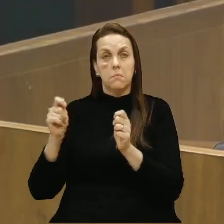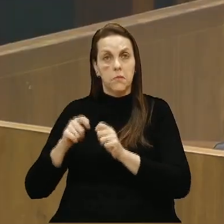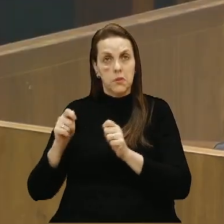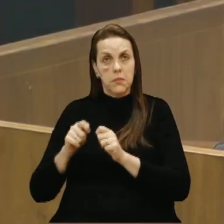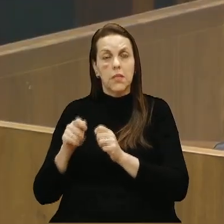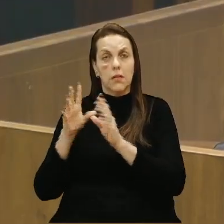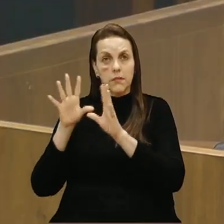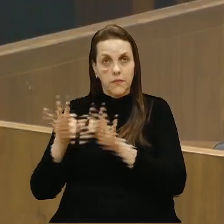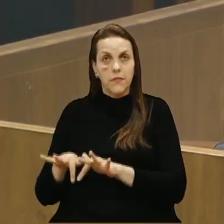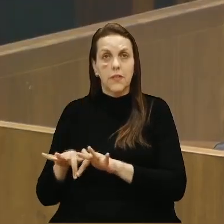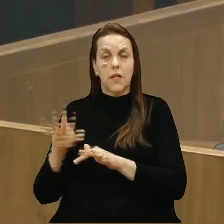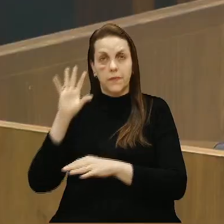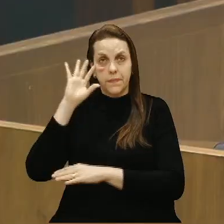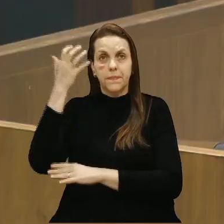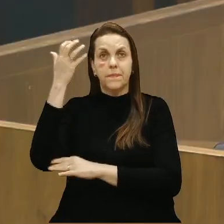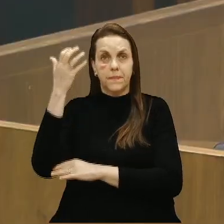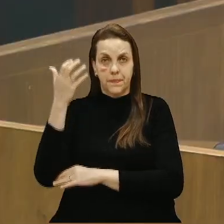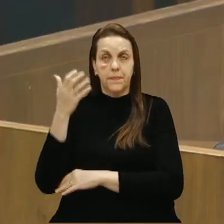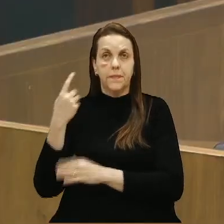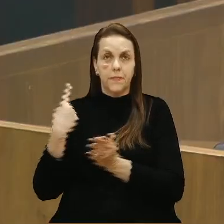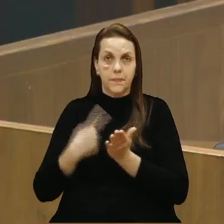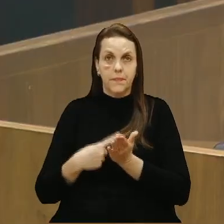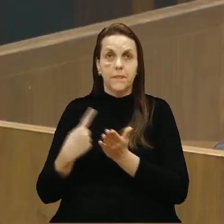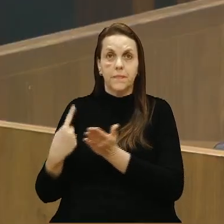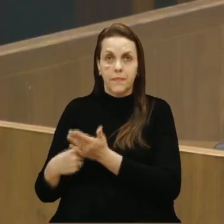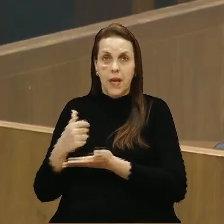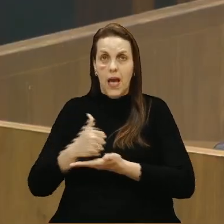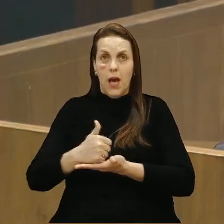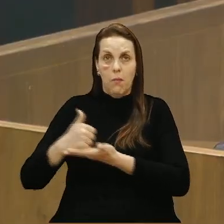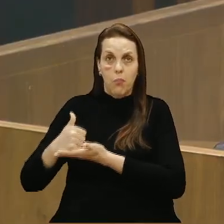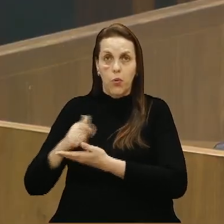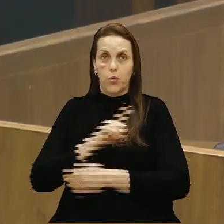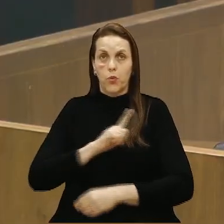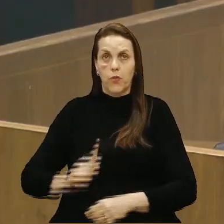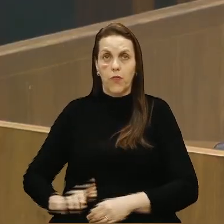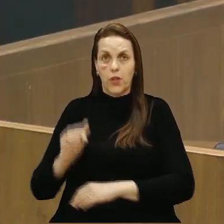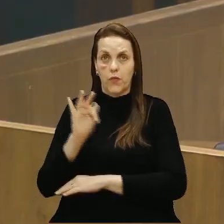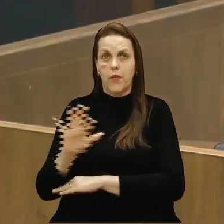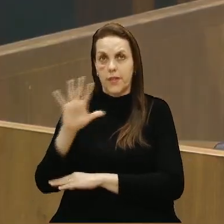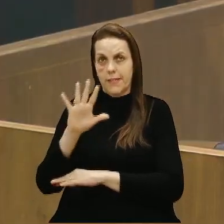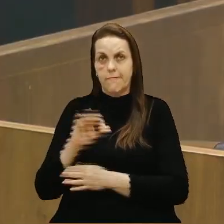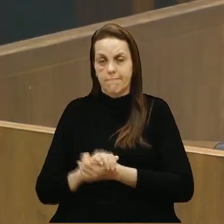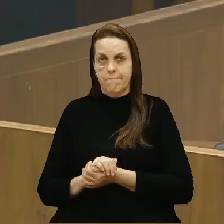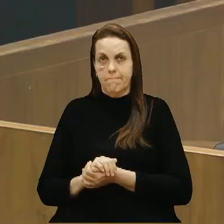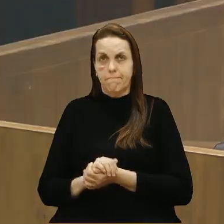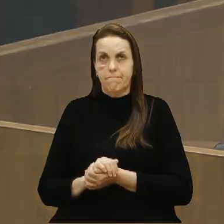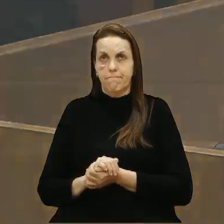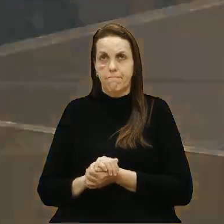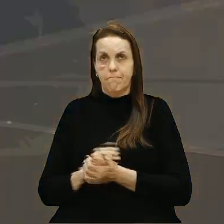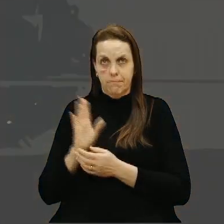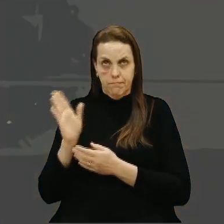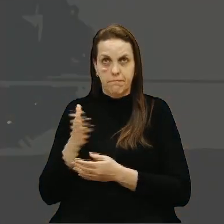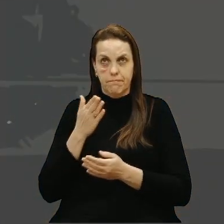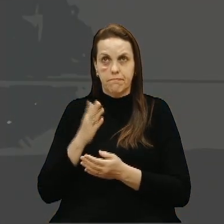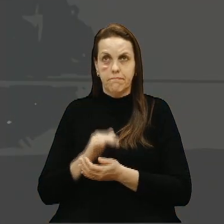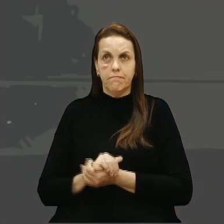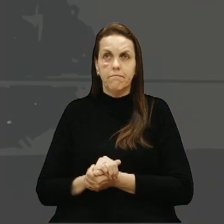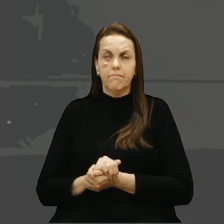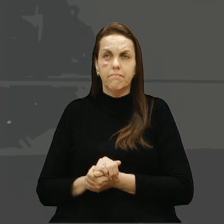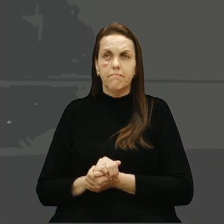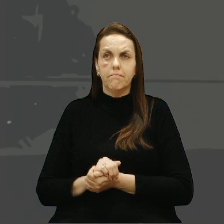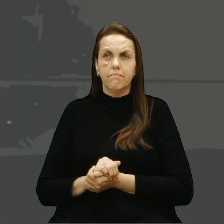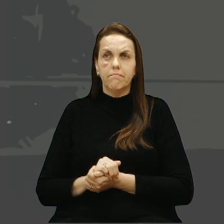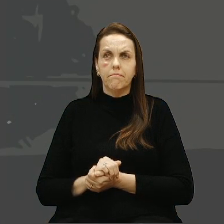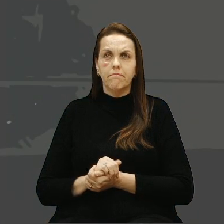e será solucionado com apoio do governo federal. Pode passar, por favor,